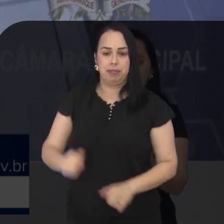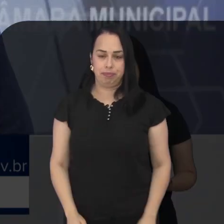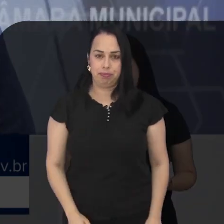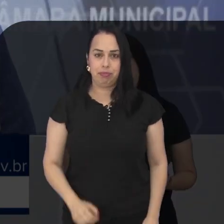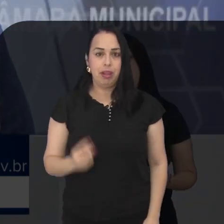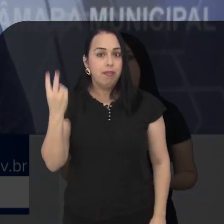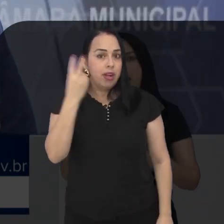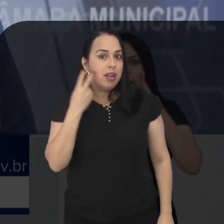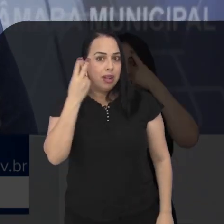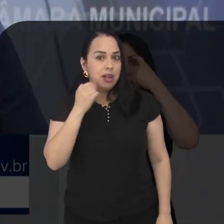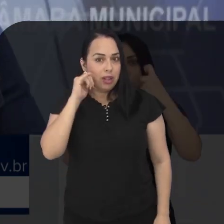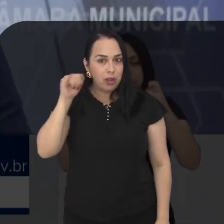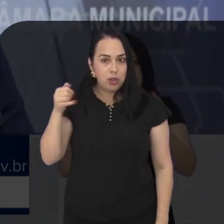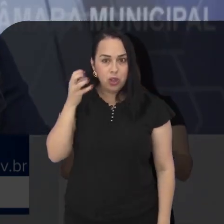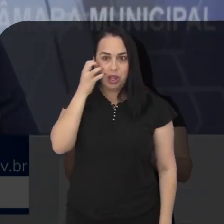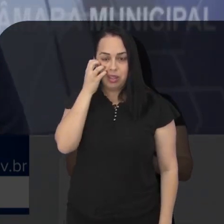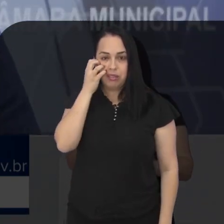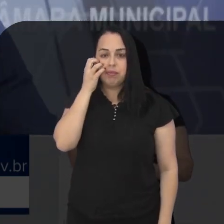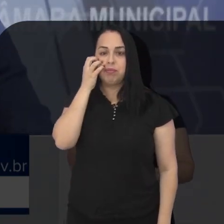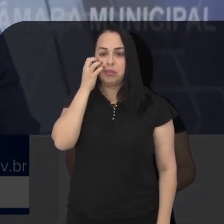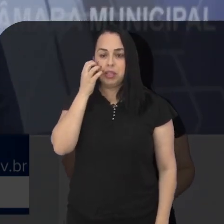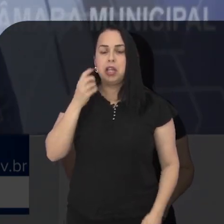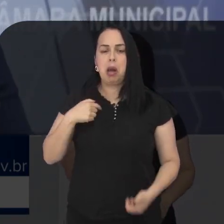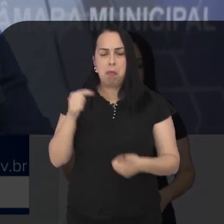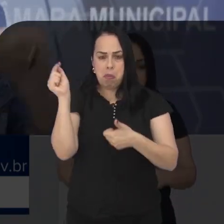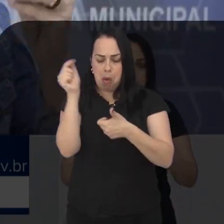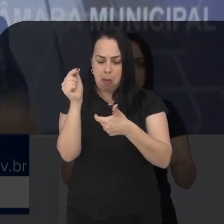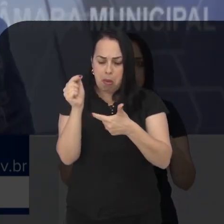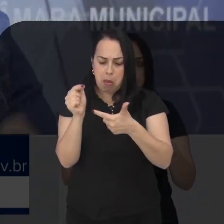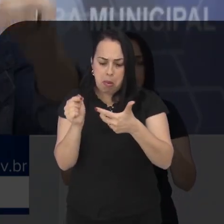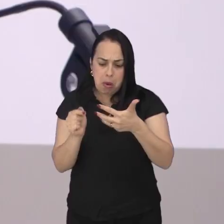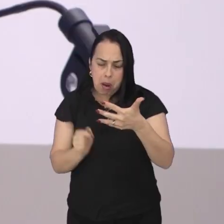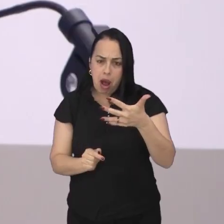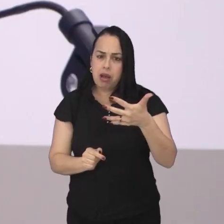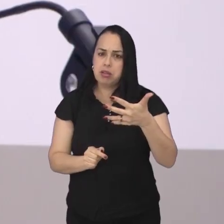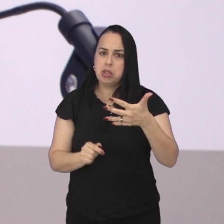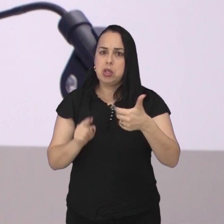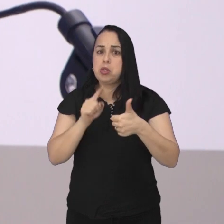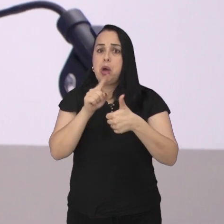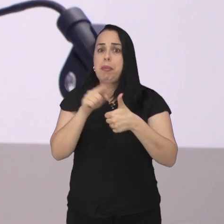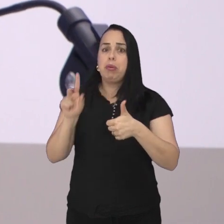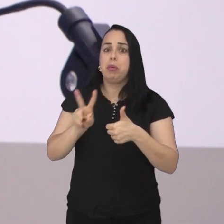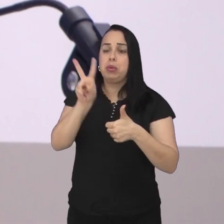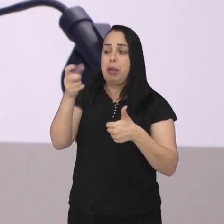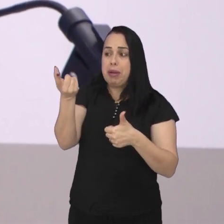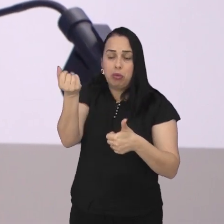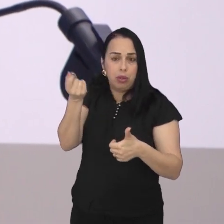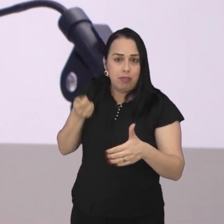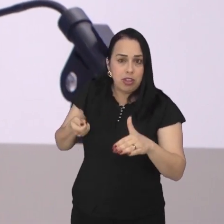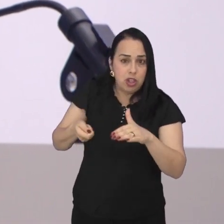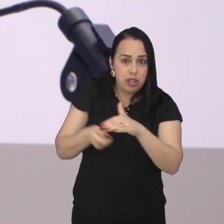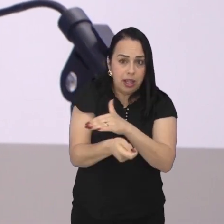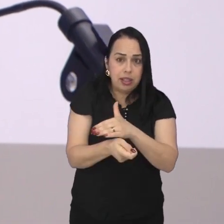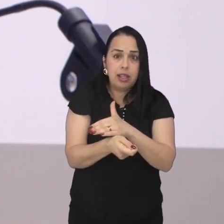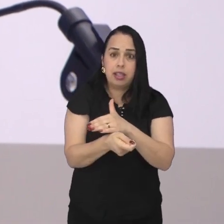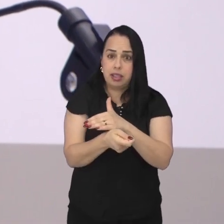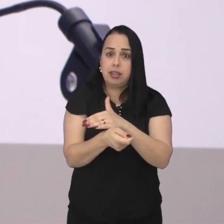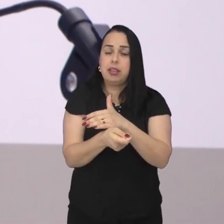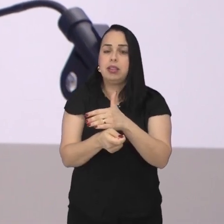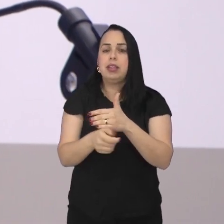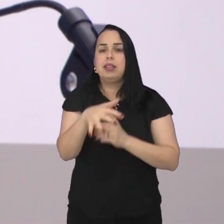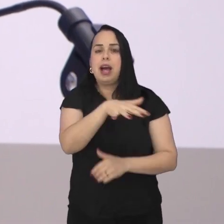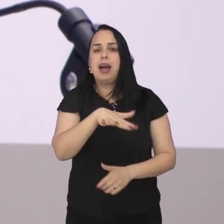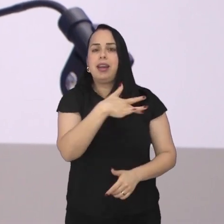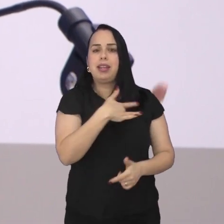país. Juliana Fraga foi outra vereadora que teceu apontamentos. Ela destacou os investimentos do governo federal para